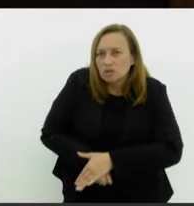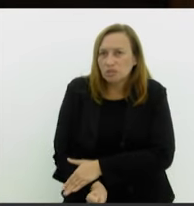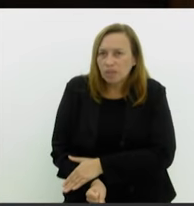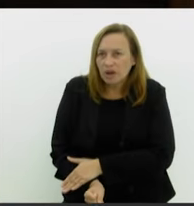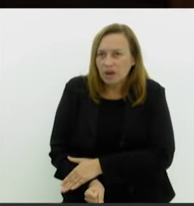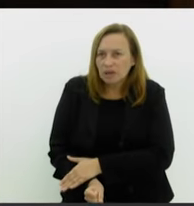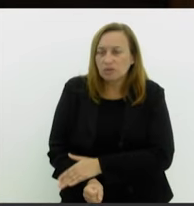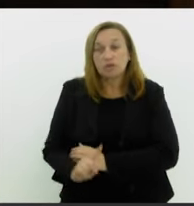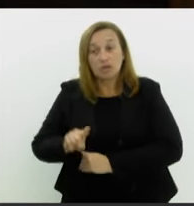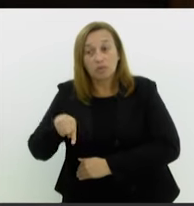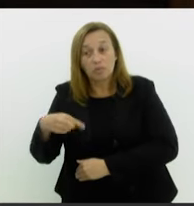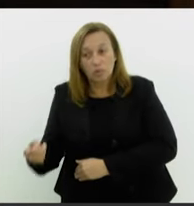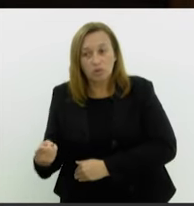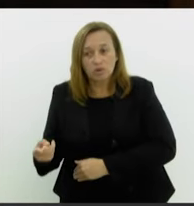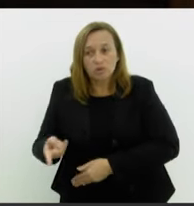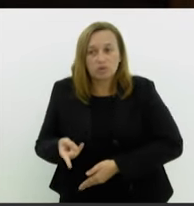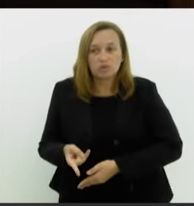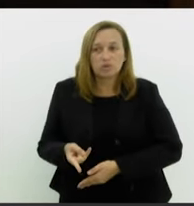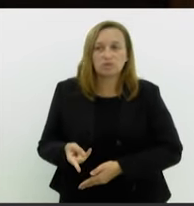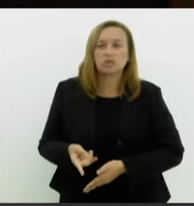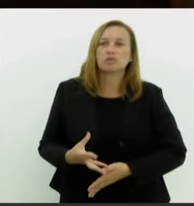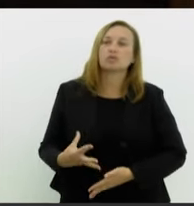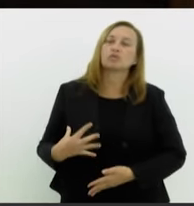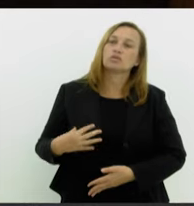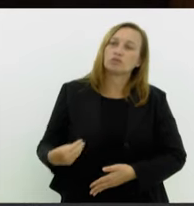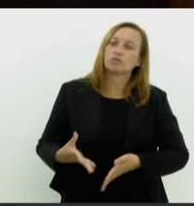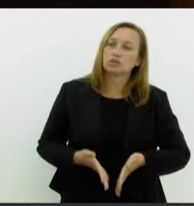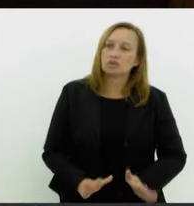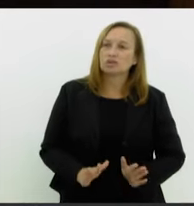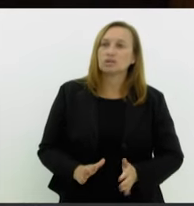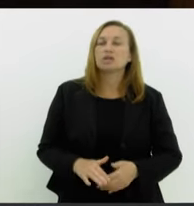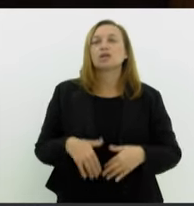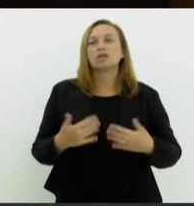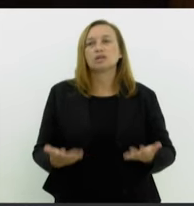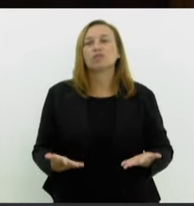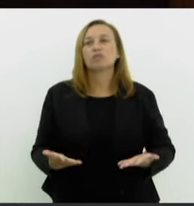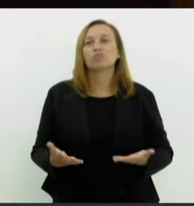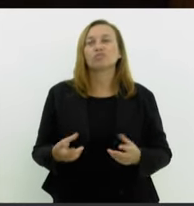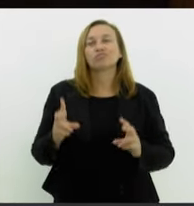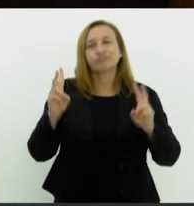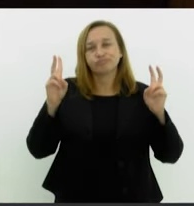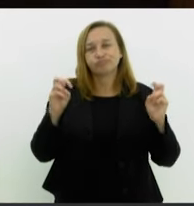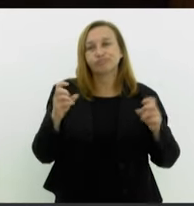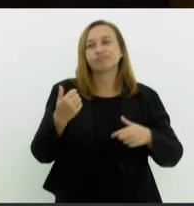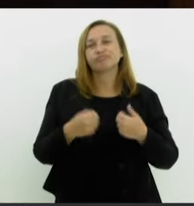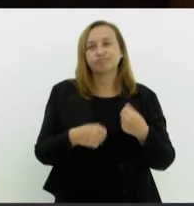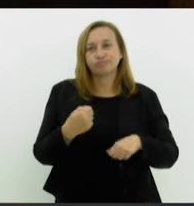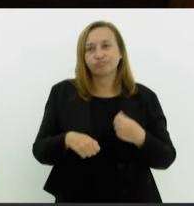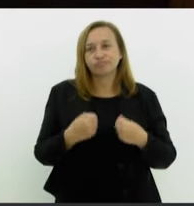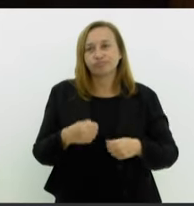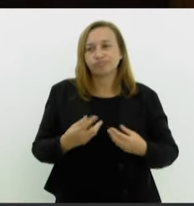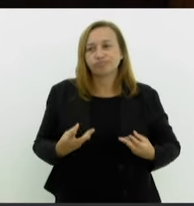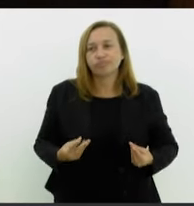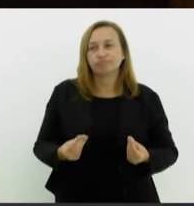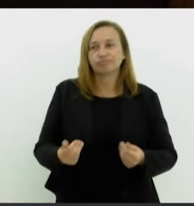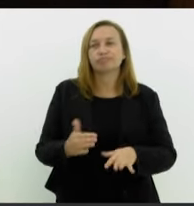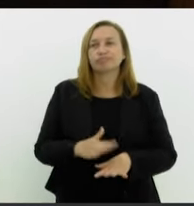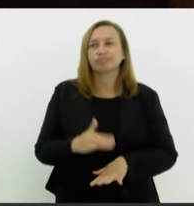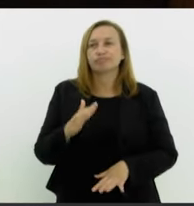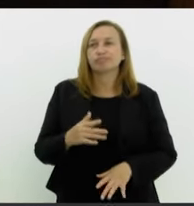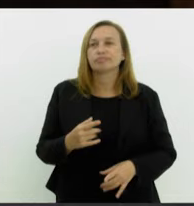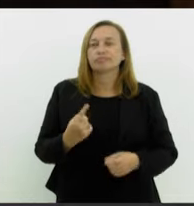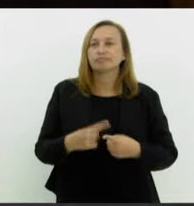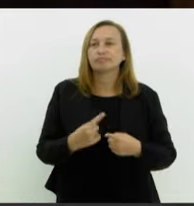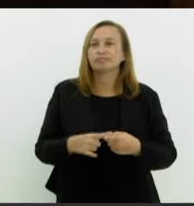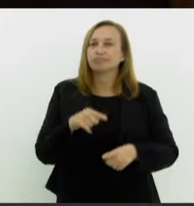pós-parto esse era um tema muito invisibilizado aliás é um tema que a gente precisa se debruçar porque um